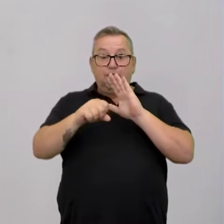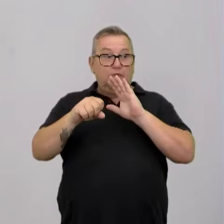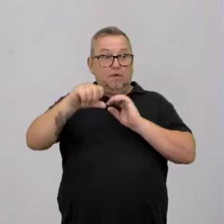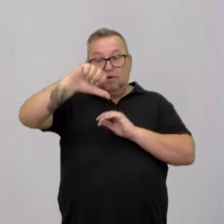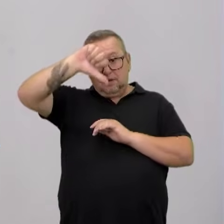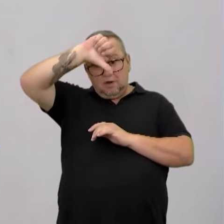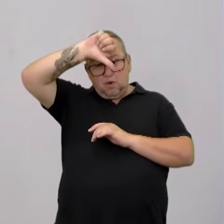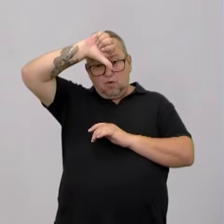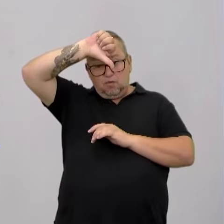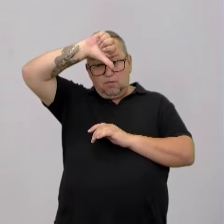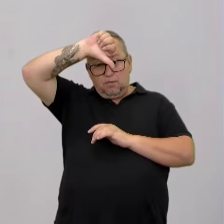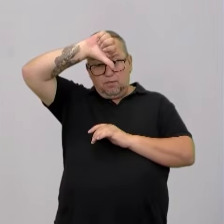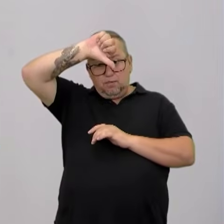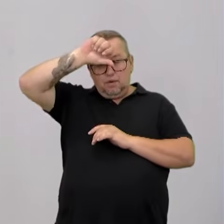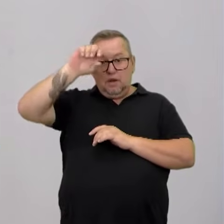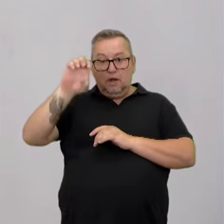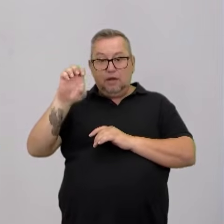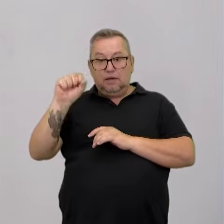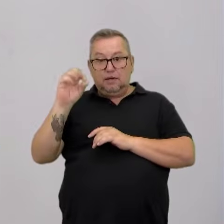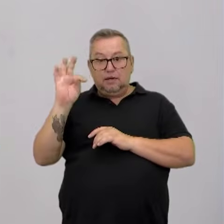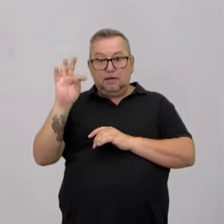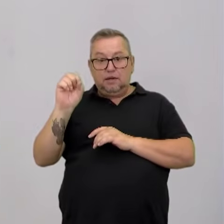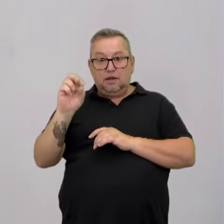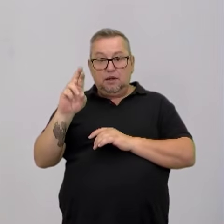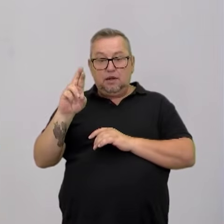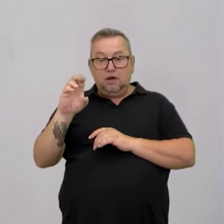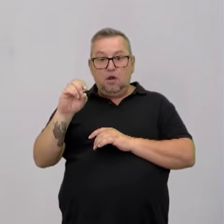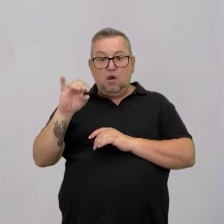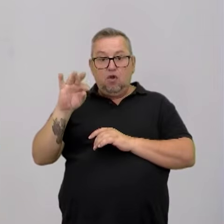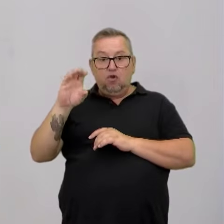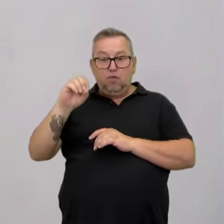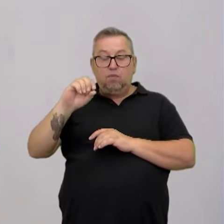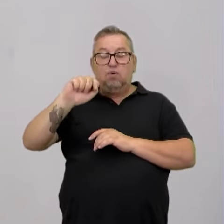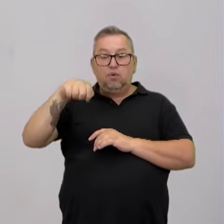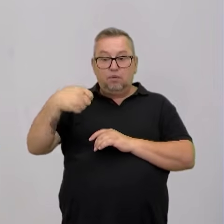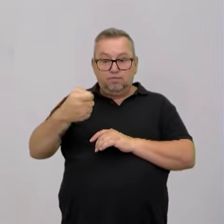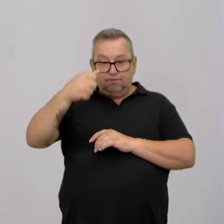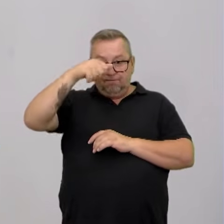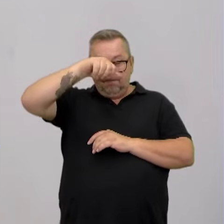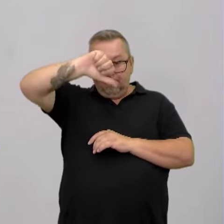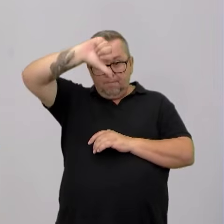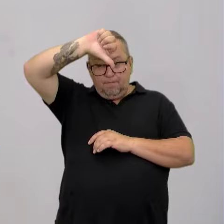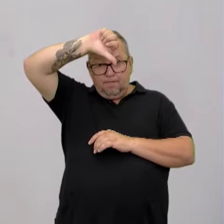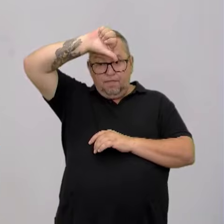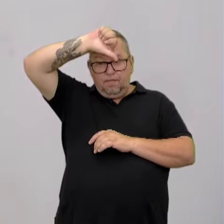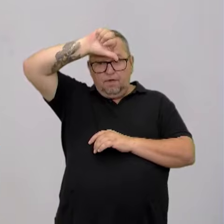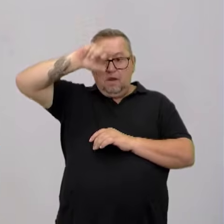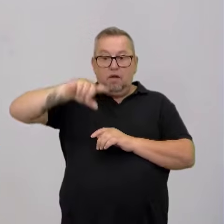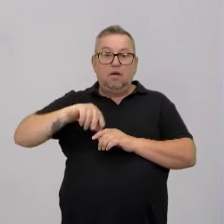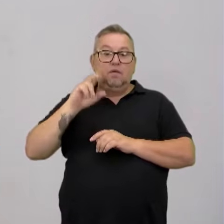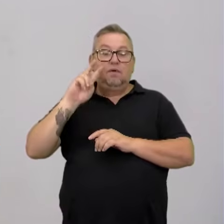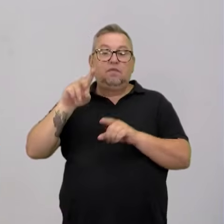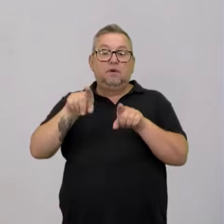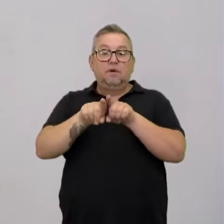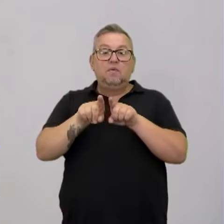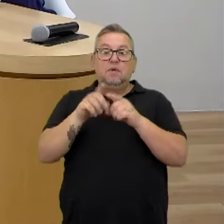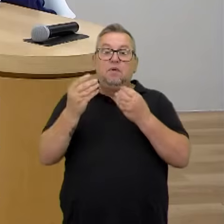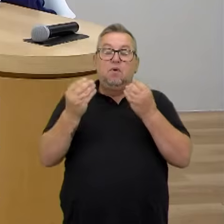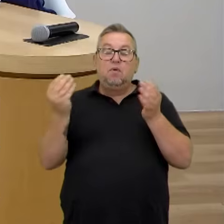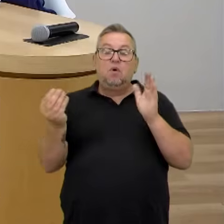um exemplo no sexto ano, por exemplo, das manchetes de jornais. Então, a mídia precisa mudar também essa forma como que ela coloca as